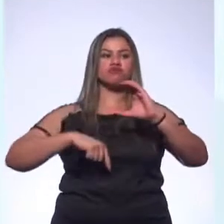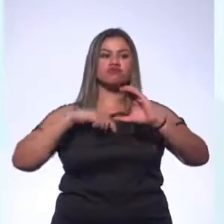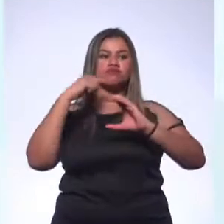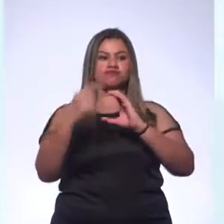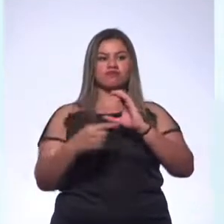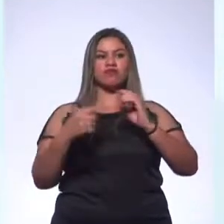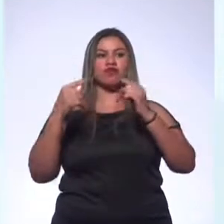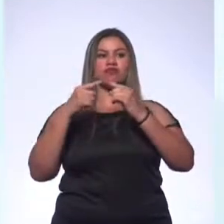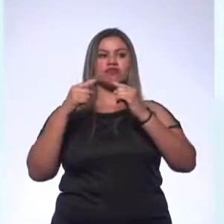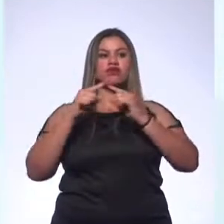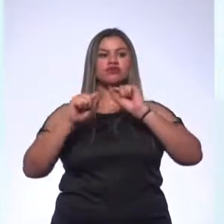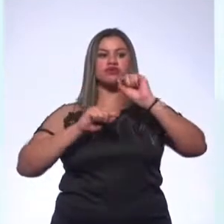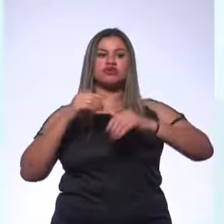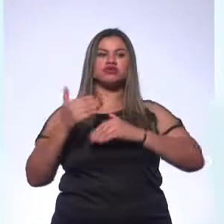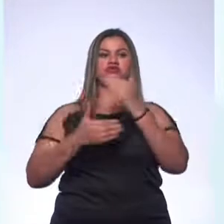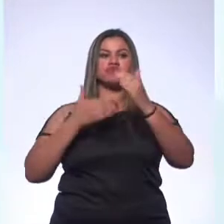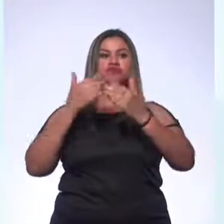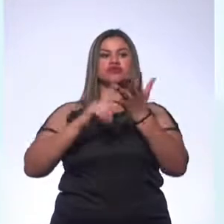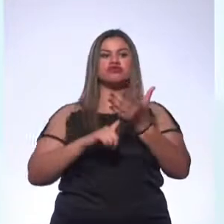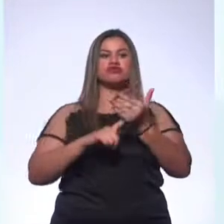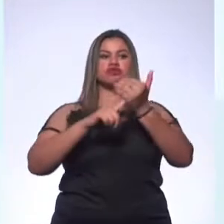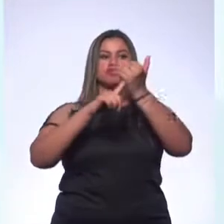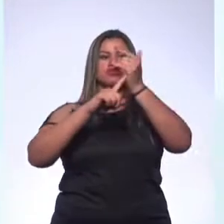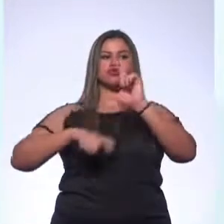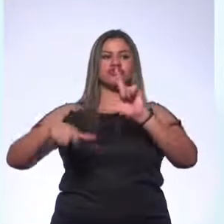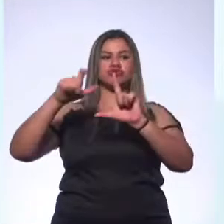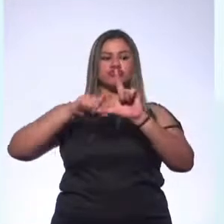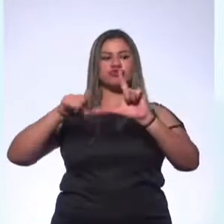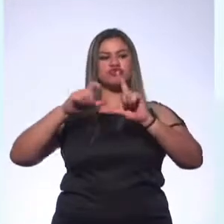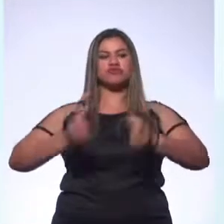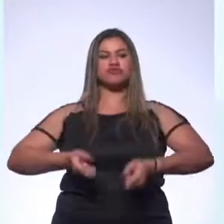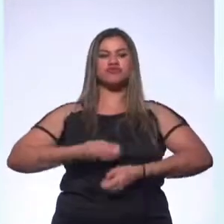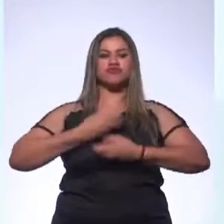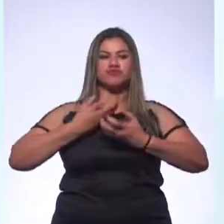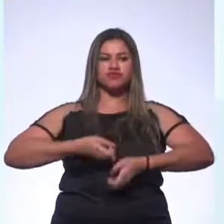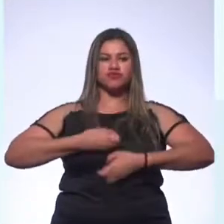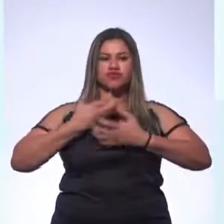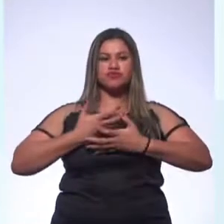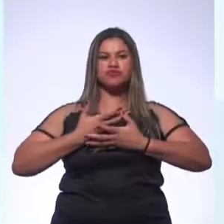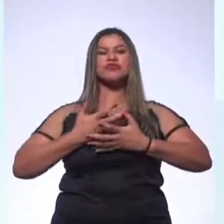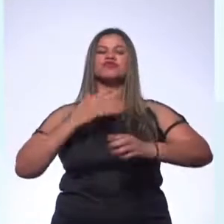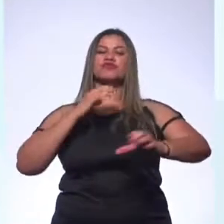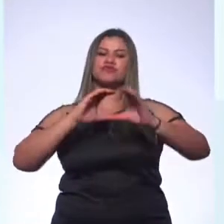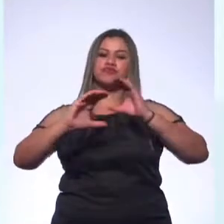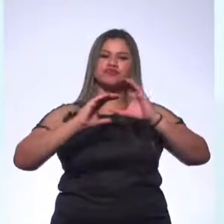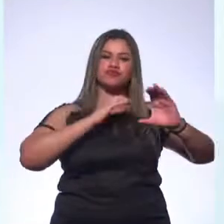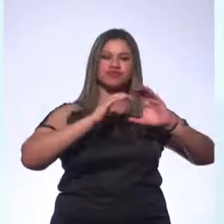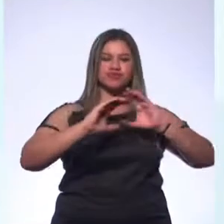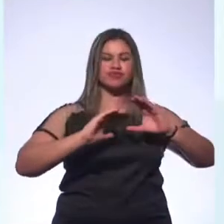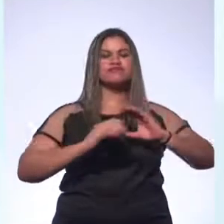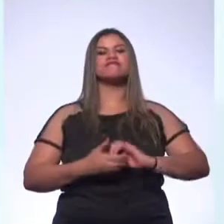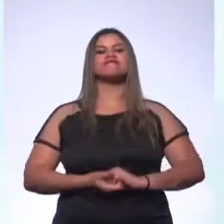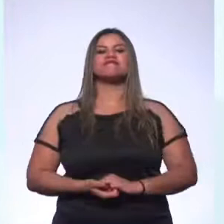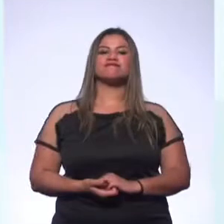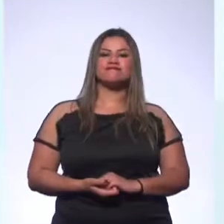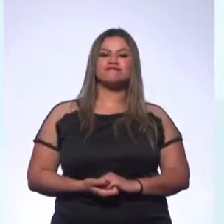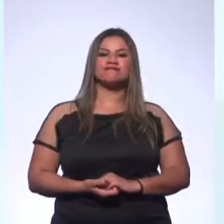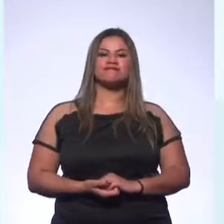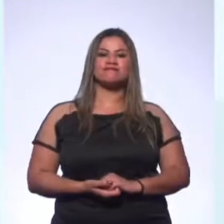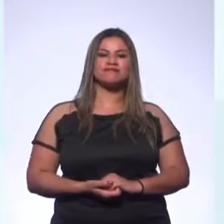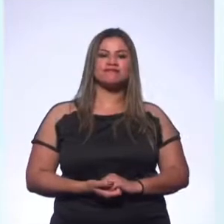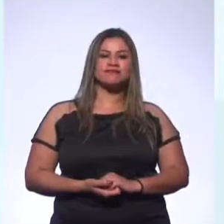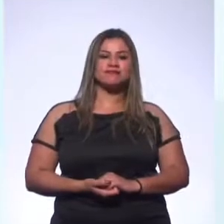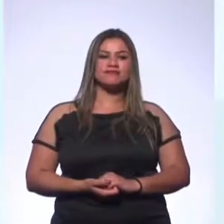globais, geradas pelo desenvolvimento de tecnologias digitais de informação e